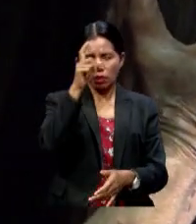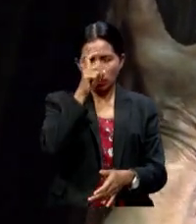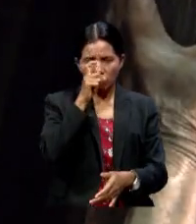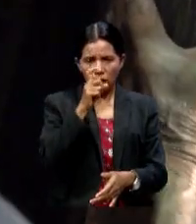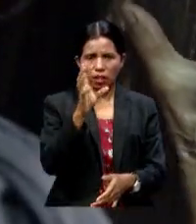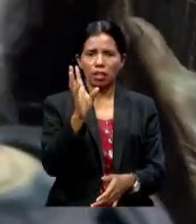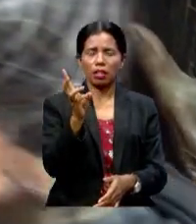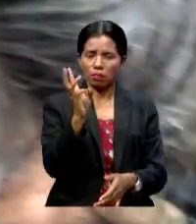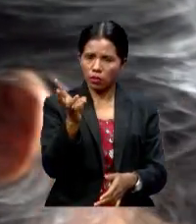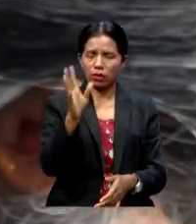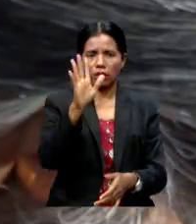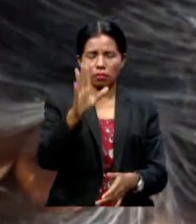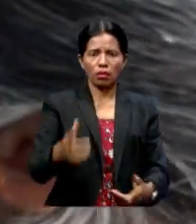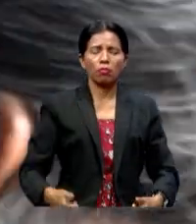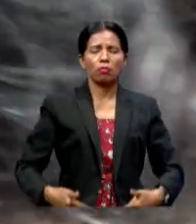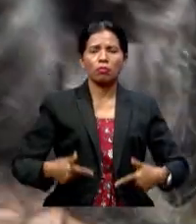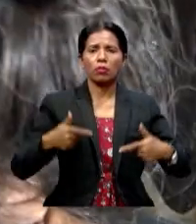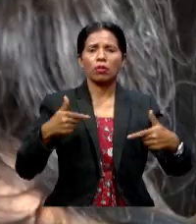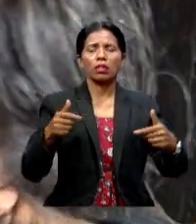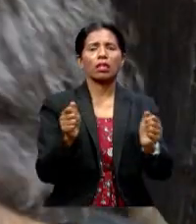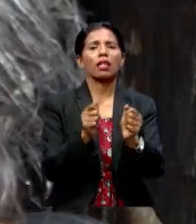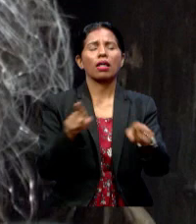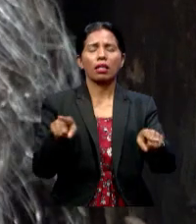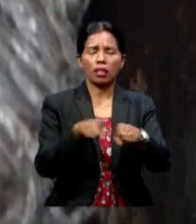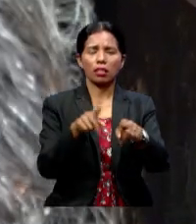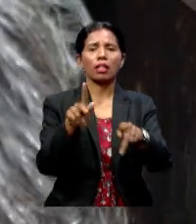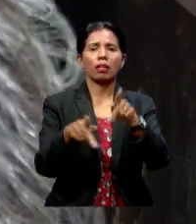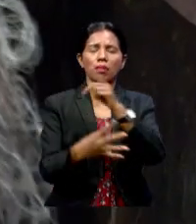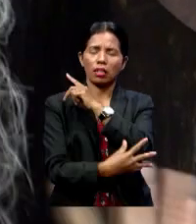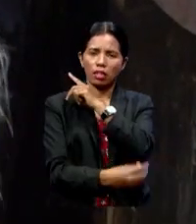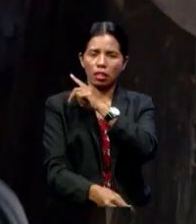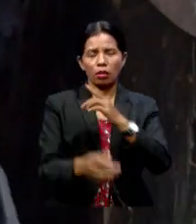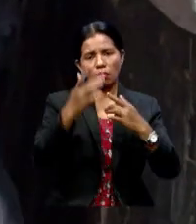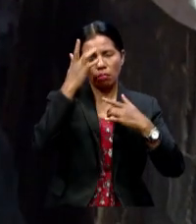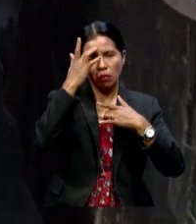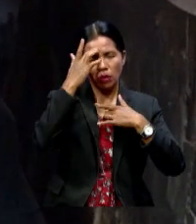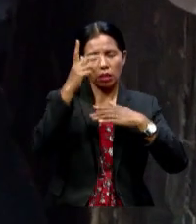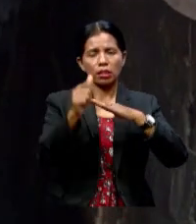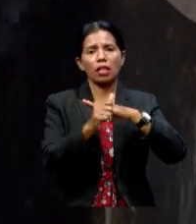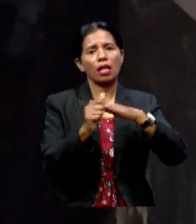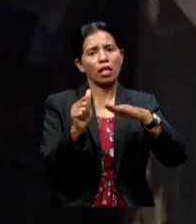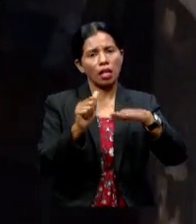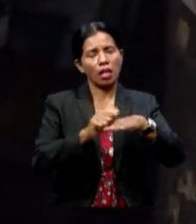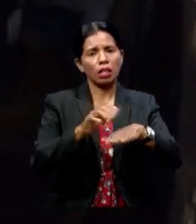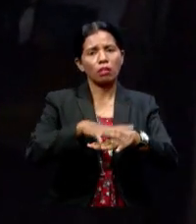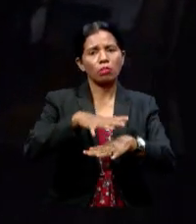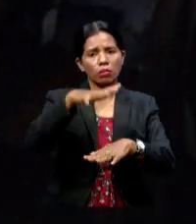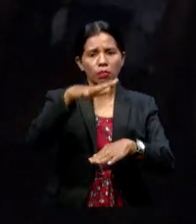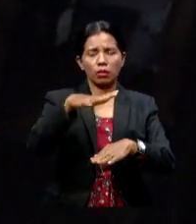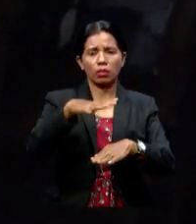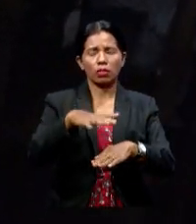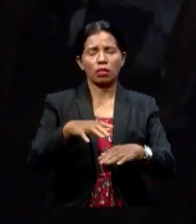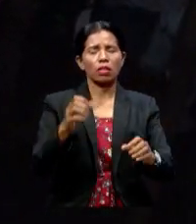nebe mores com condição vulnerável, mas sofre moras a embobo, nebe limite de vestinha, labele